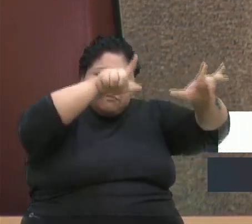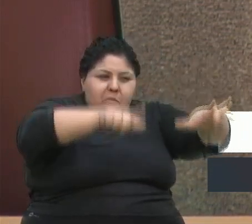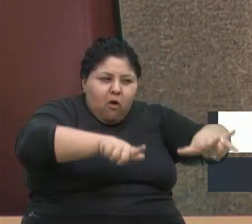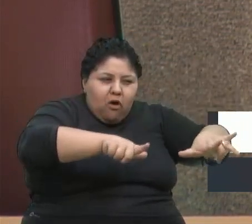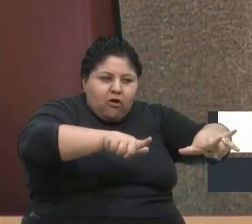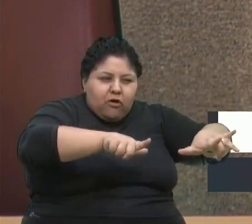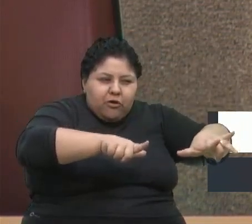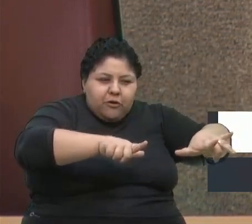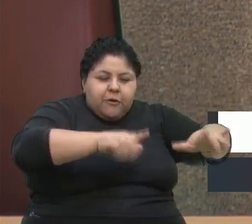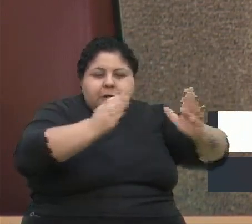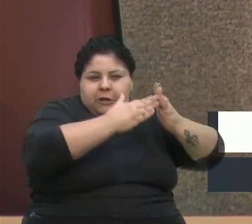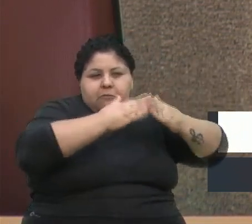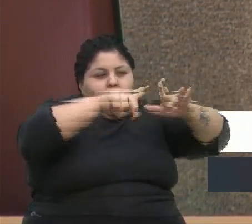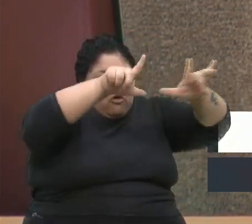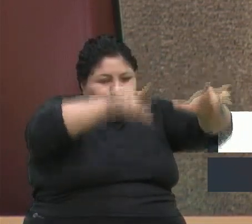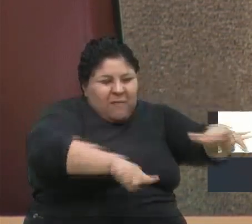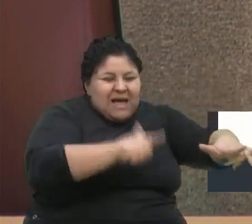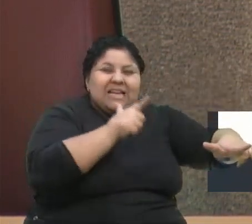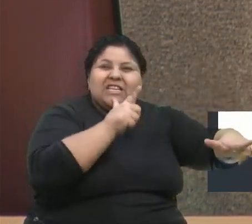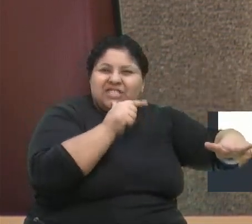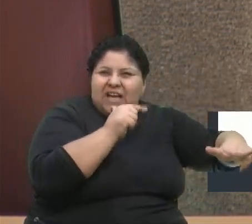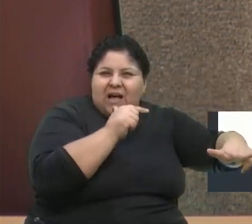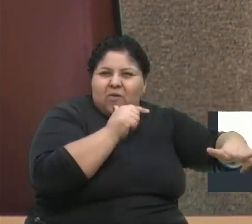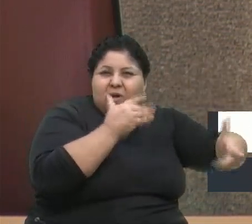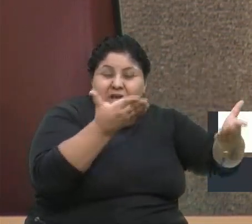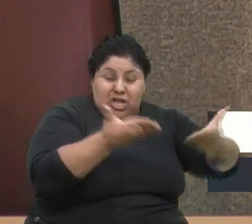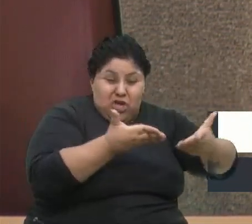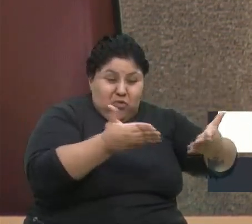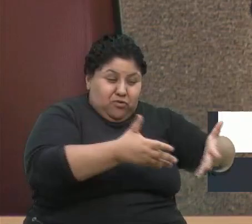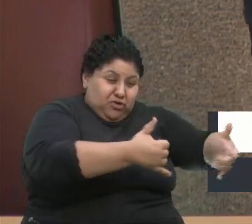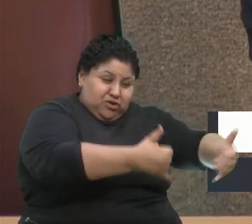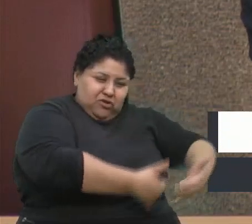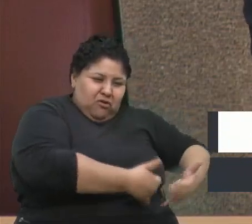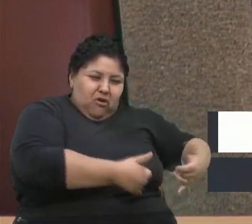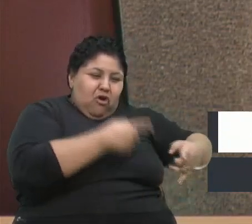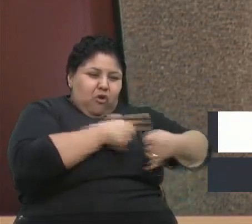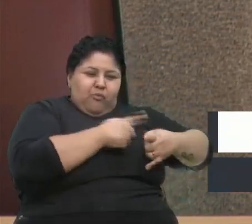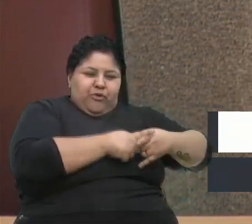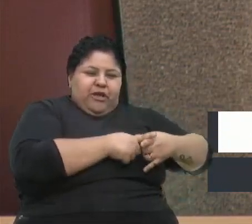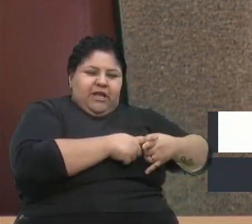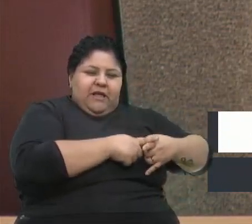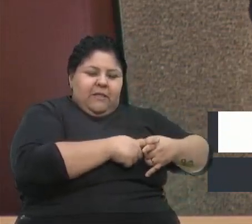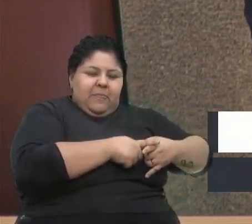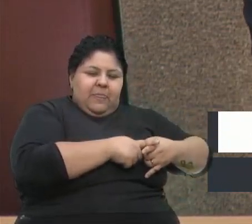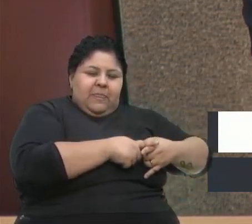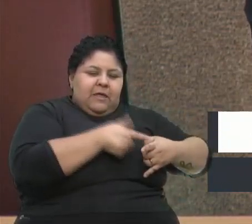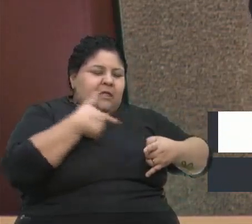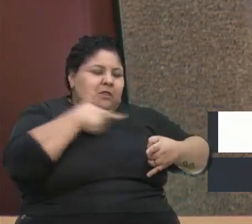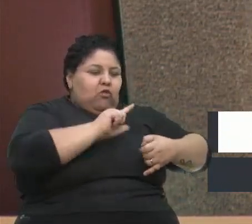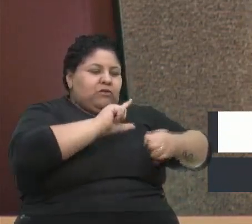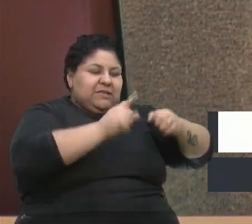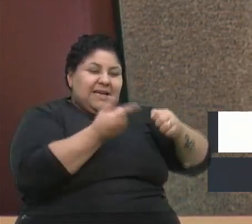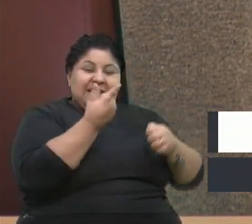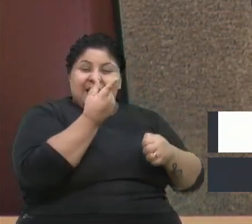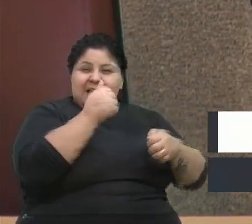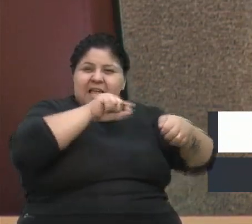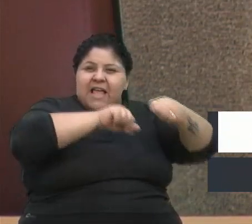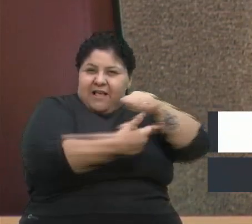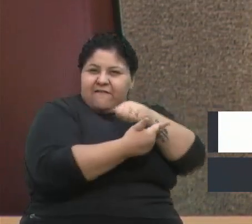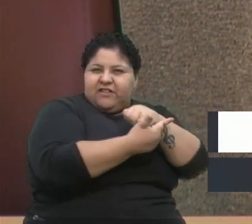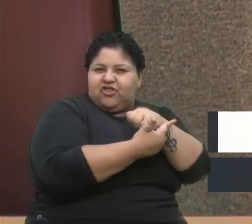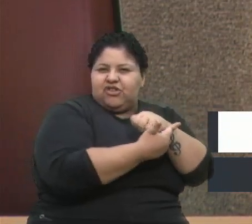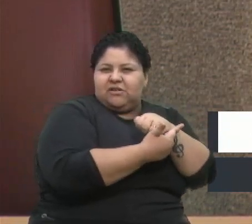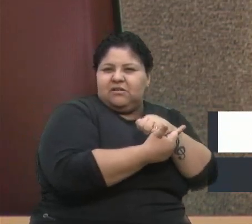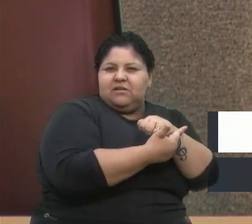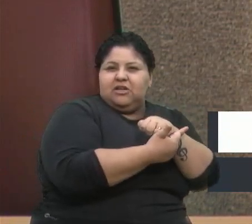estão sofrendo muito por causa disso. Não podem crescer o seu negócio, não podem investir, não podem fazer nada. Estão simplesmente